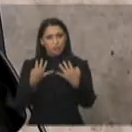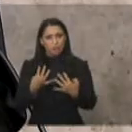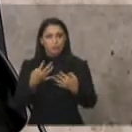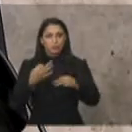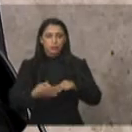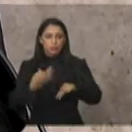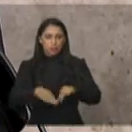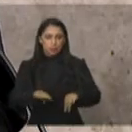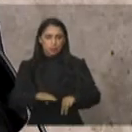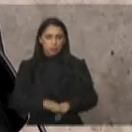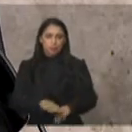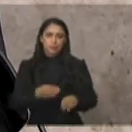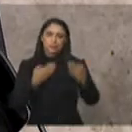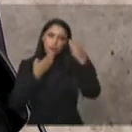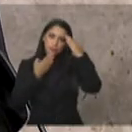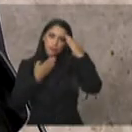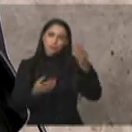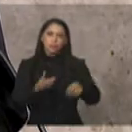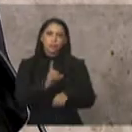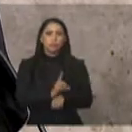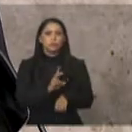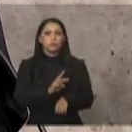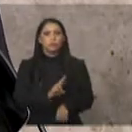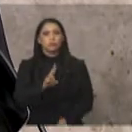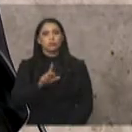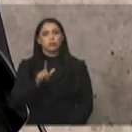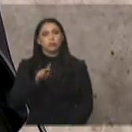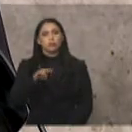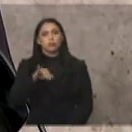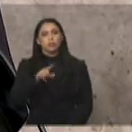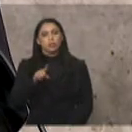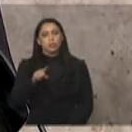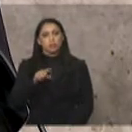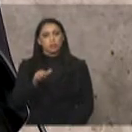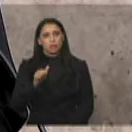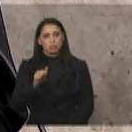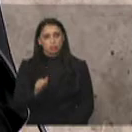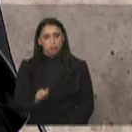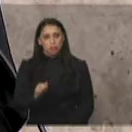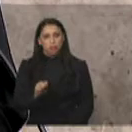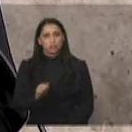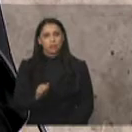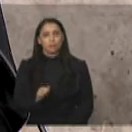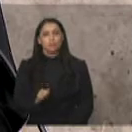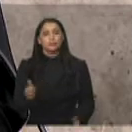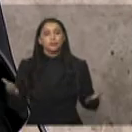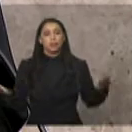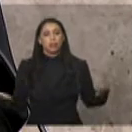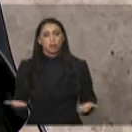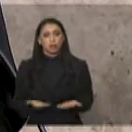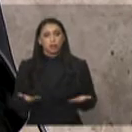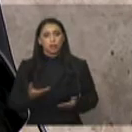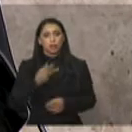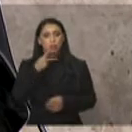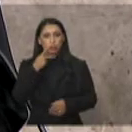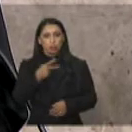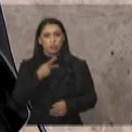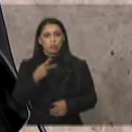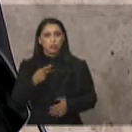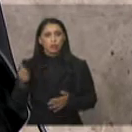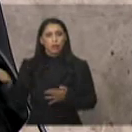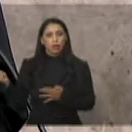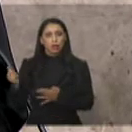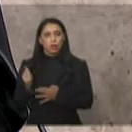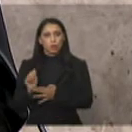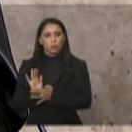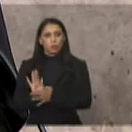Muito obrigado, doutora Luísa Toledo Torrão Braz. Passo agora a palavra ao Amicus